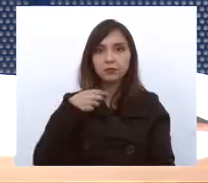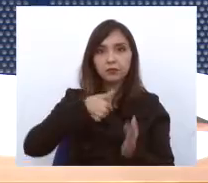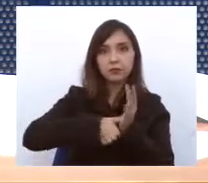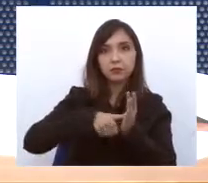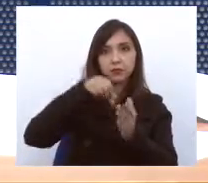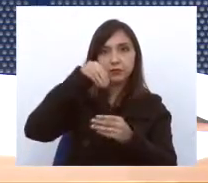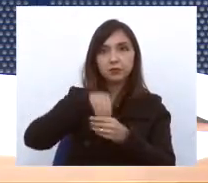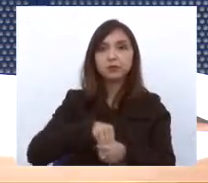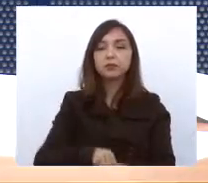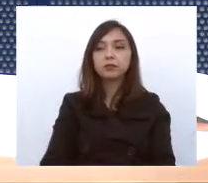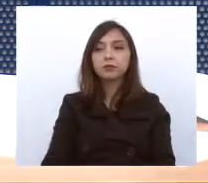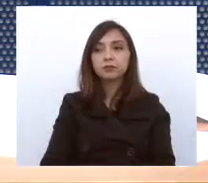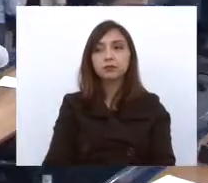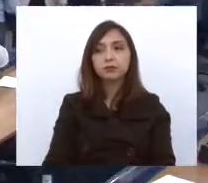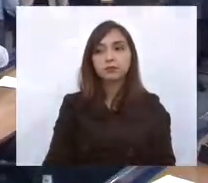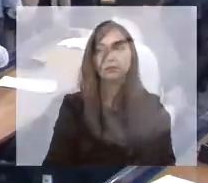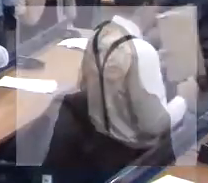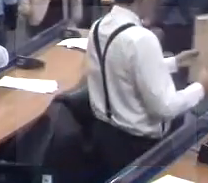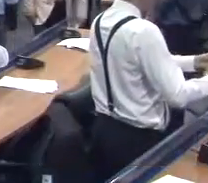para o voto eletrônico.